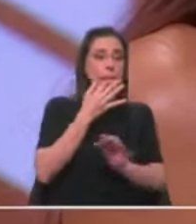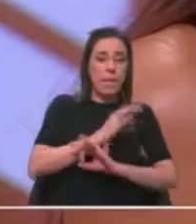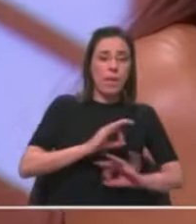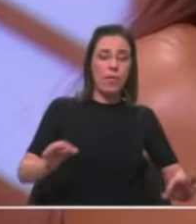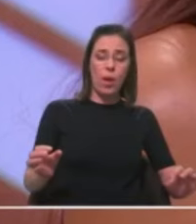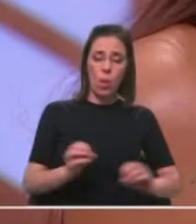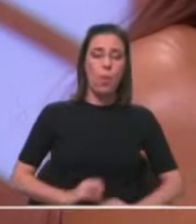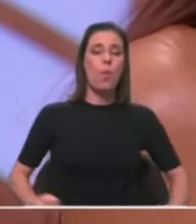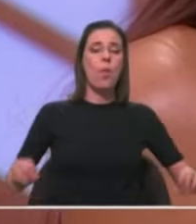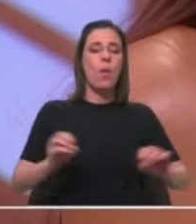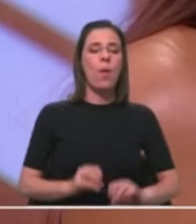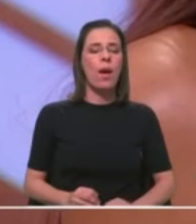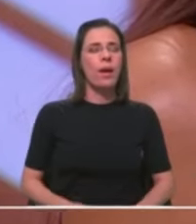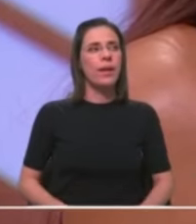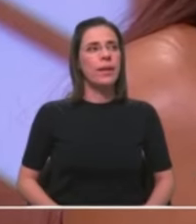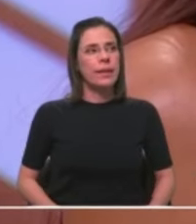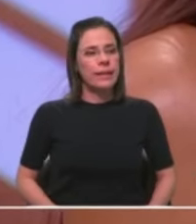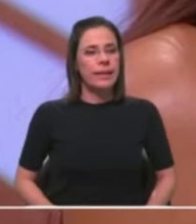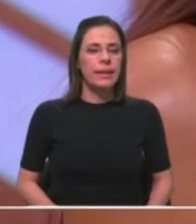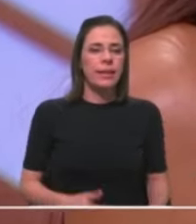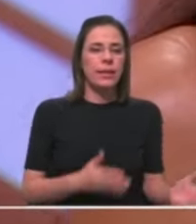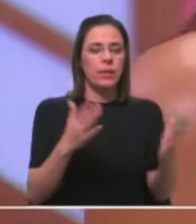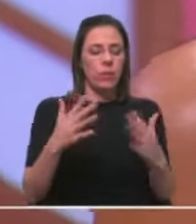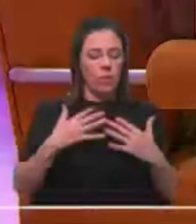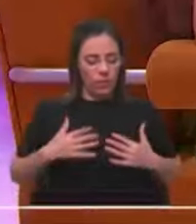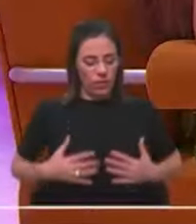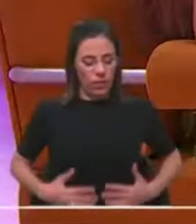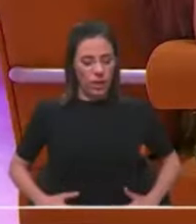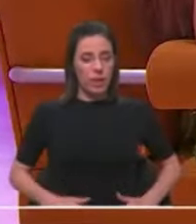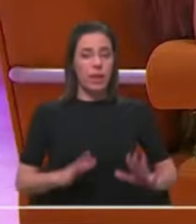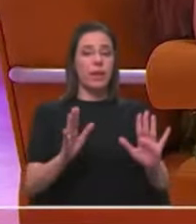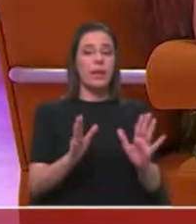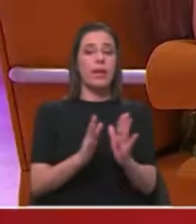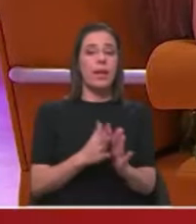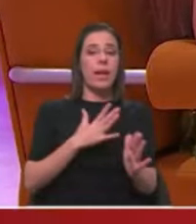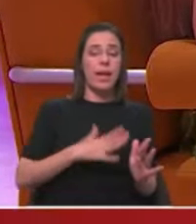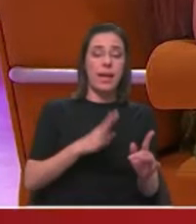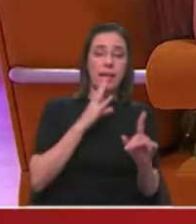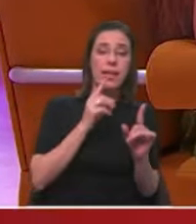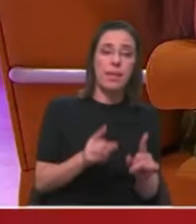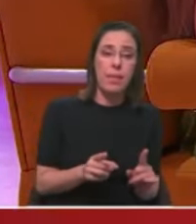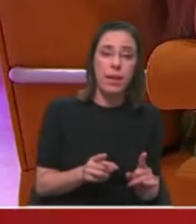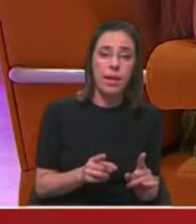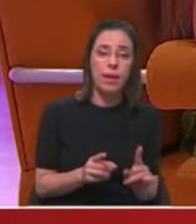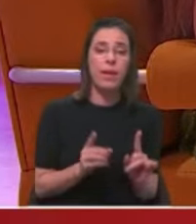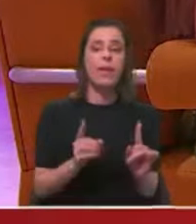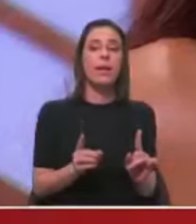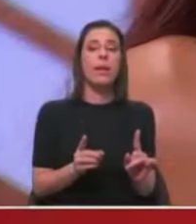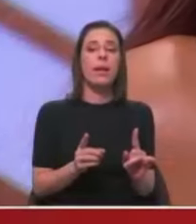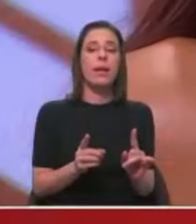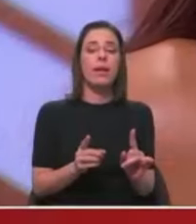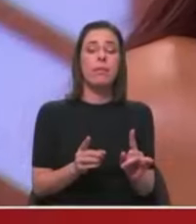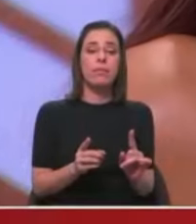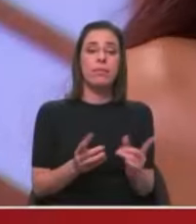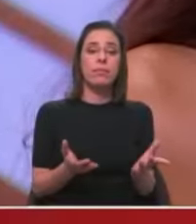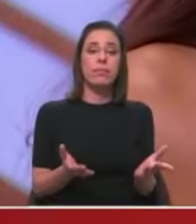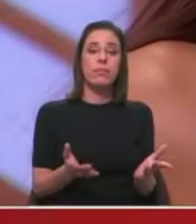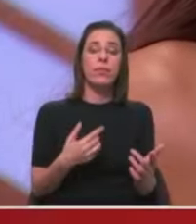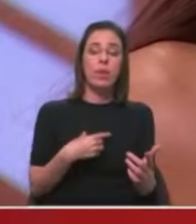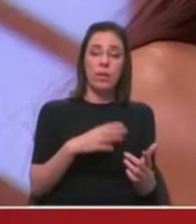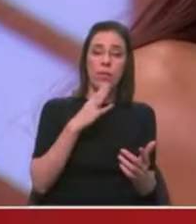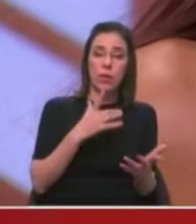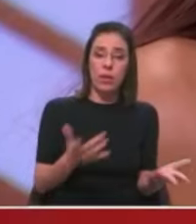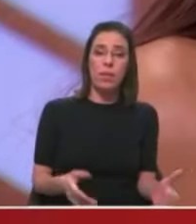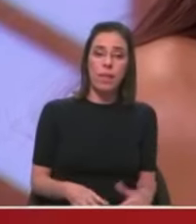perfeito. Agora vão dizer uma dimensão do físico que nos escapa. Quer ser mãe? Quer ser mãe, sim. E vou ser